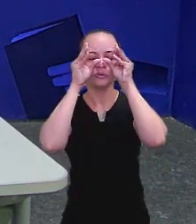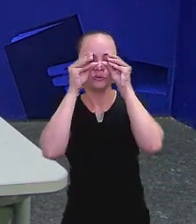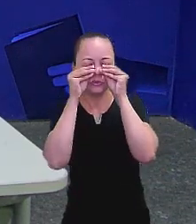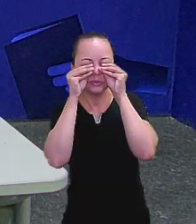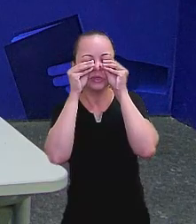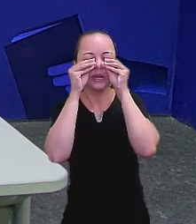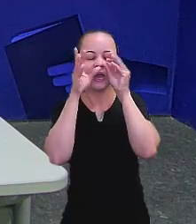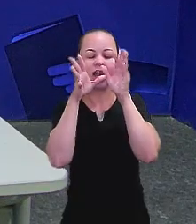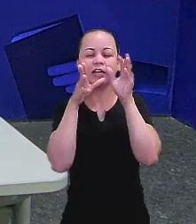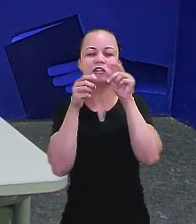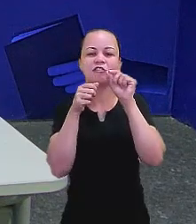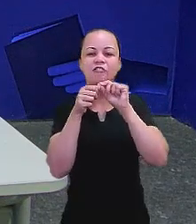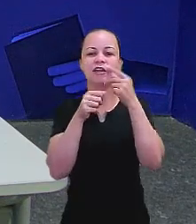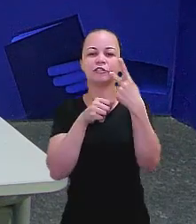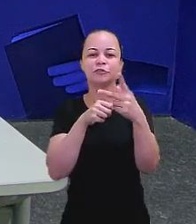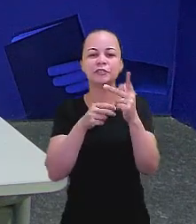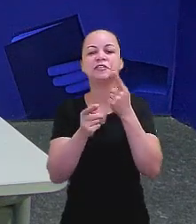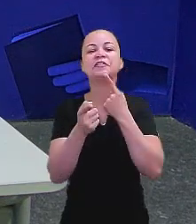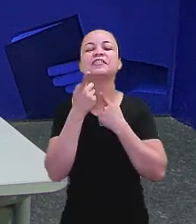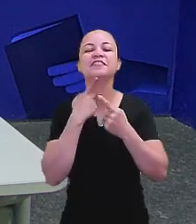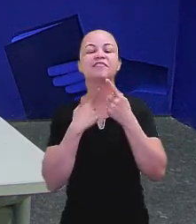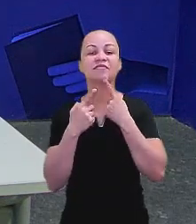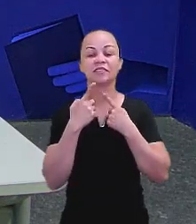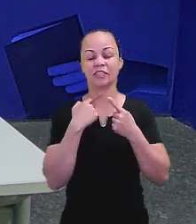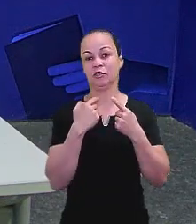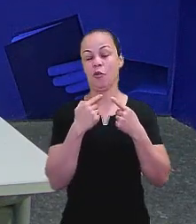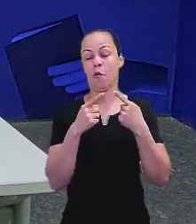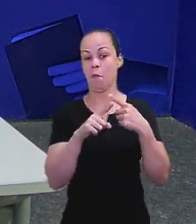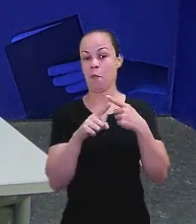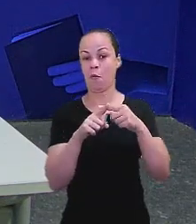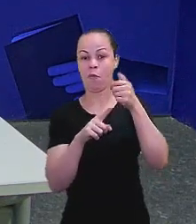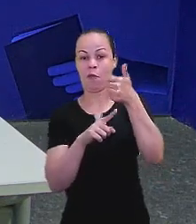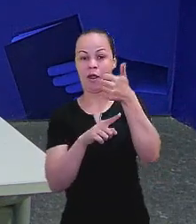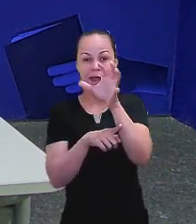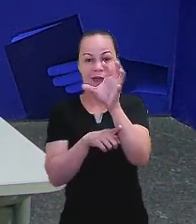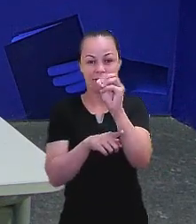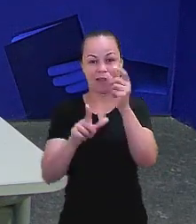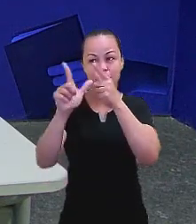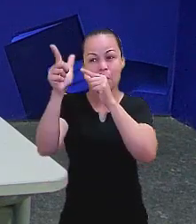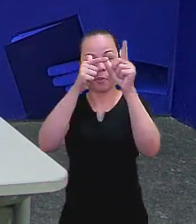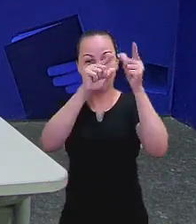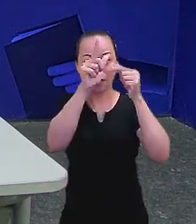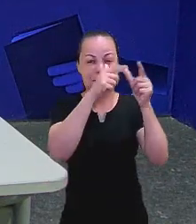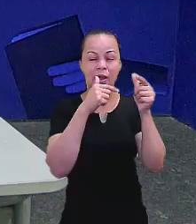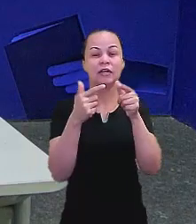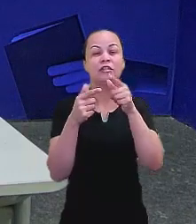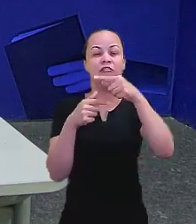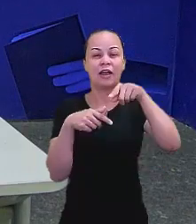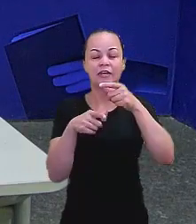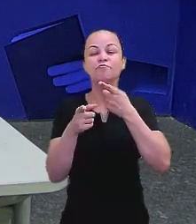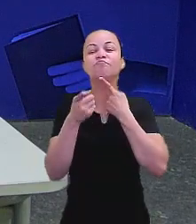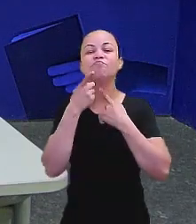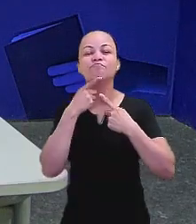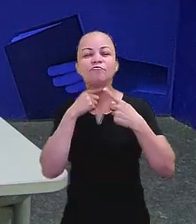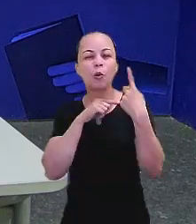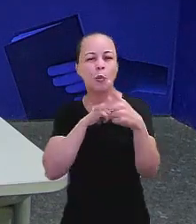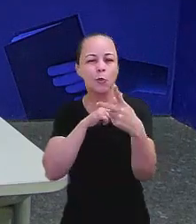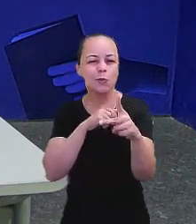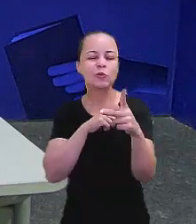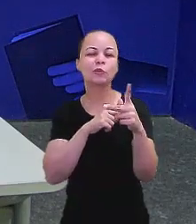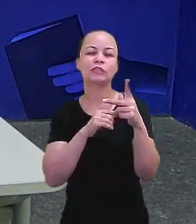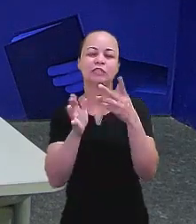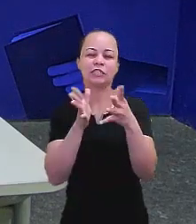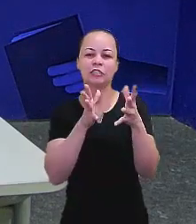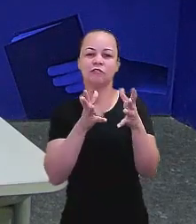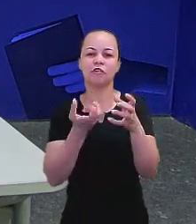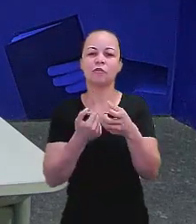seu desejo, porque as 10 estrelas vão realizar o seu desejo mais íntimo. Vamos respirar